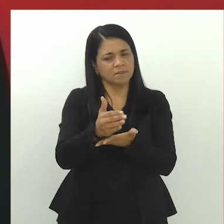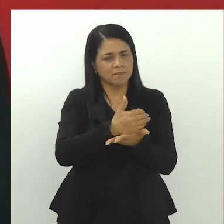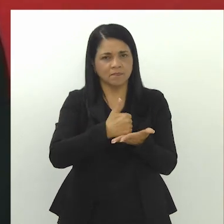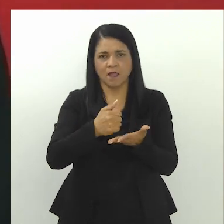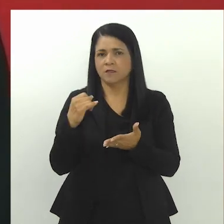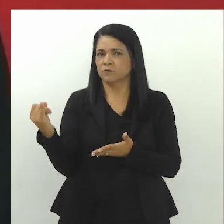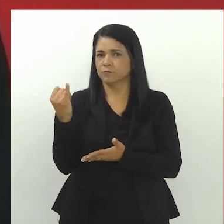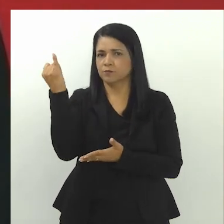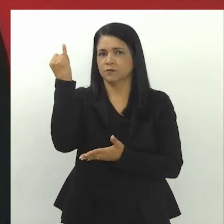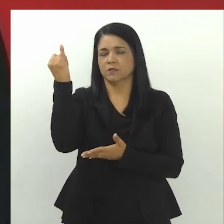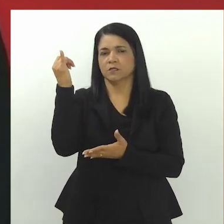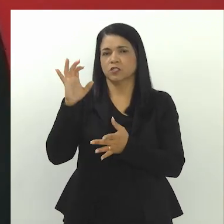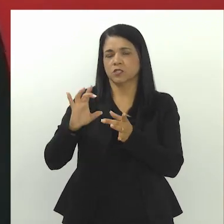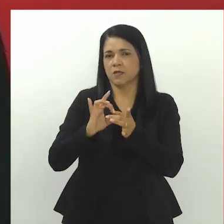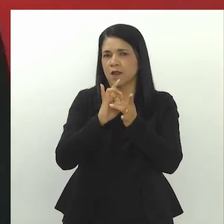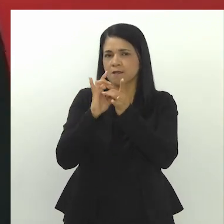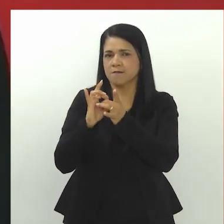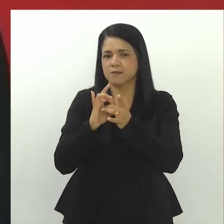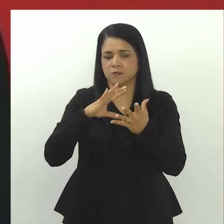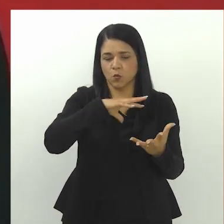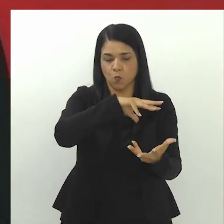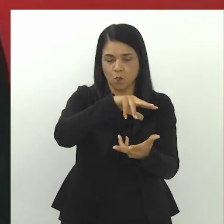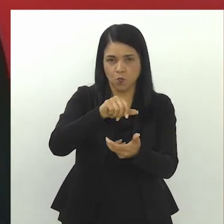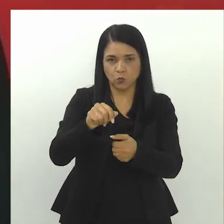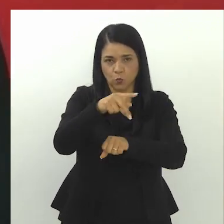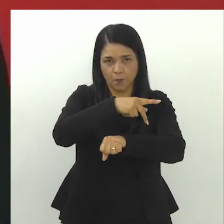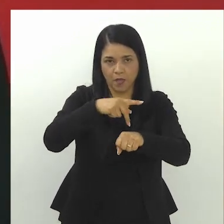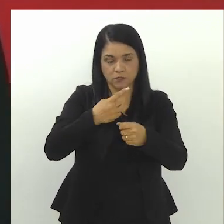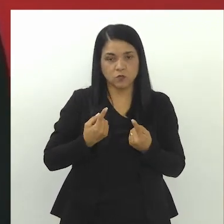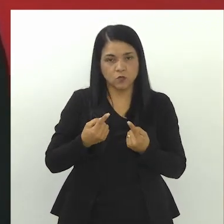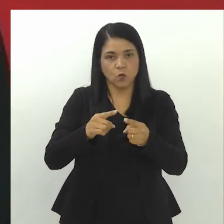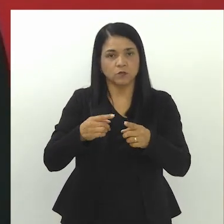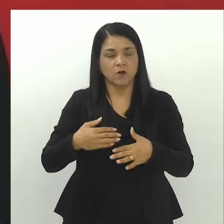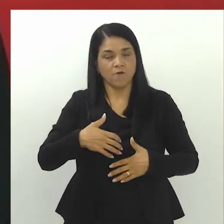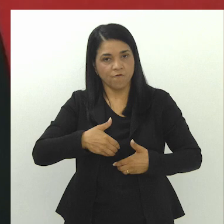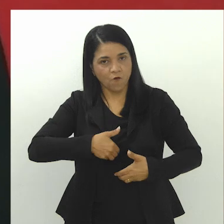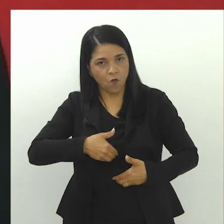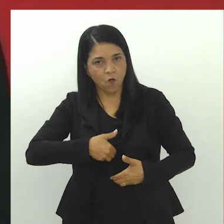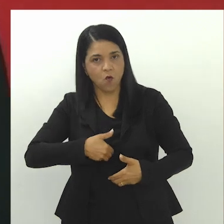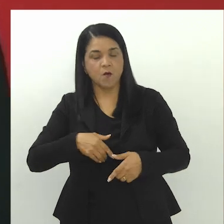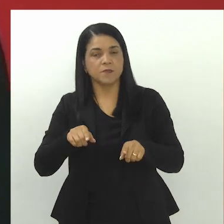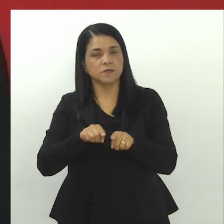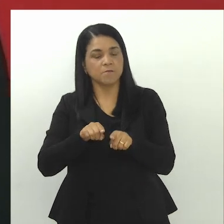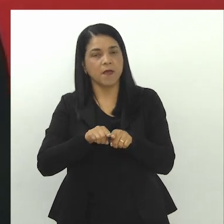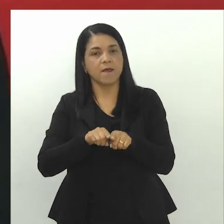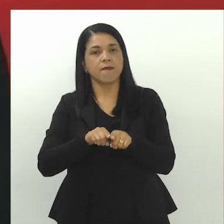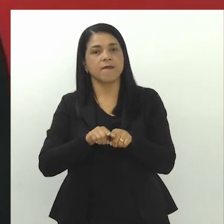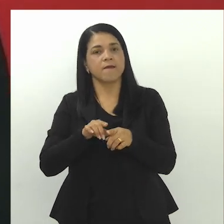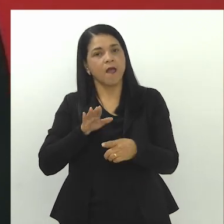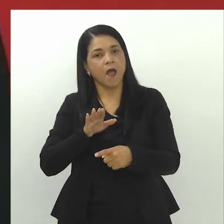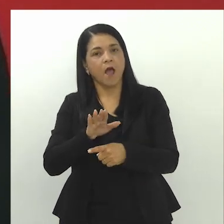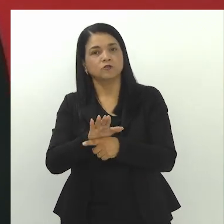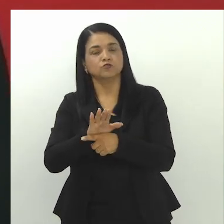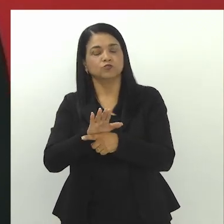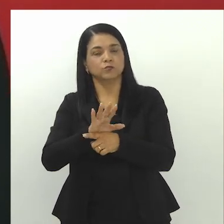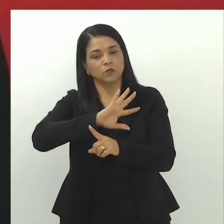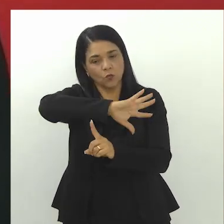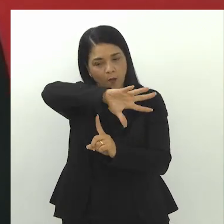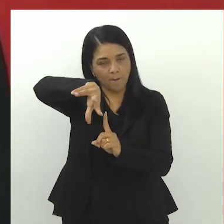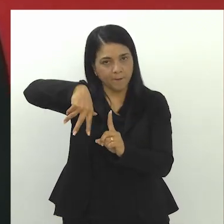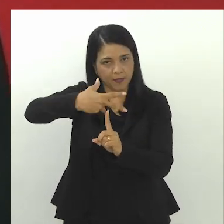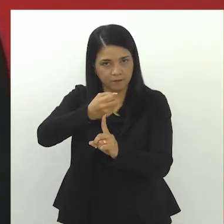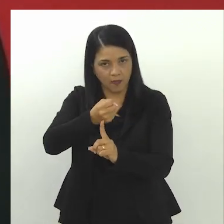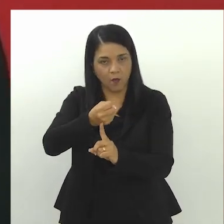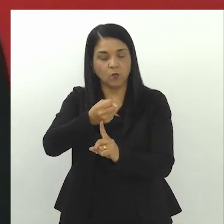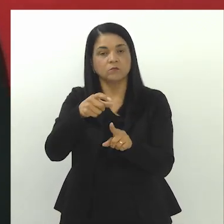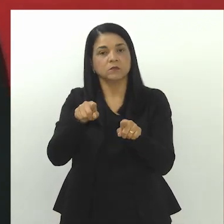né? Dados importantes da Aliança Global contra a Fome, das contribuições nacionalmente